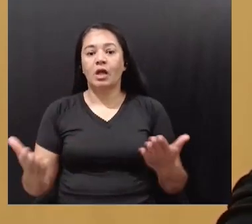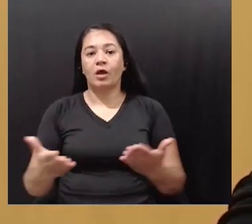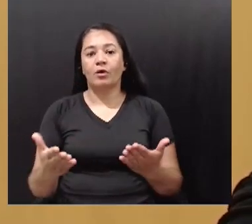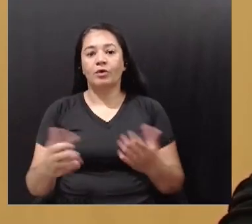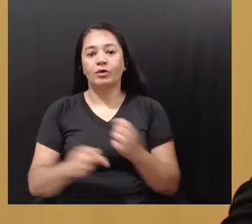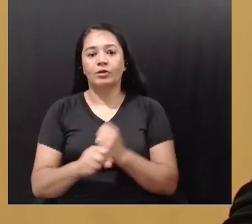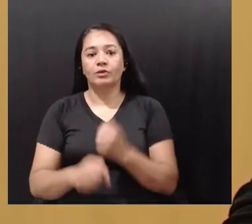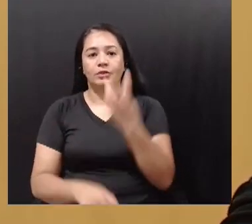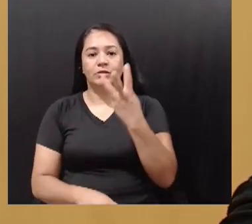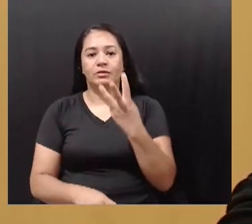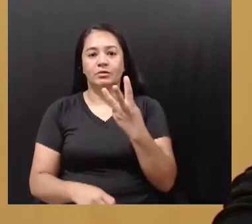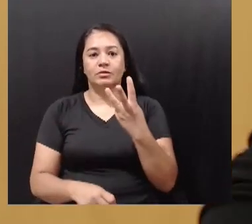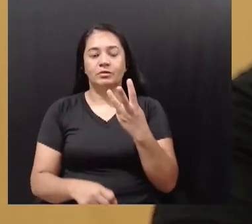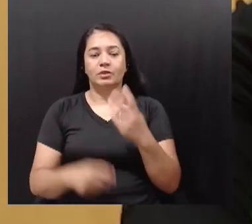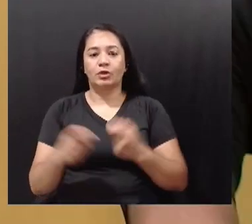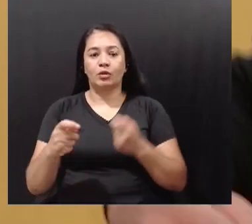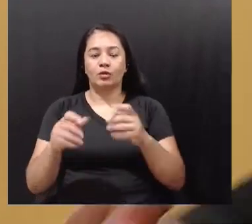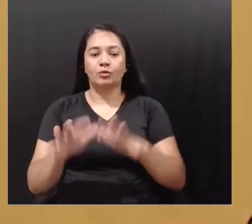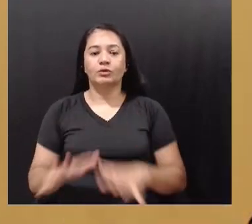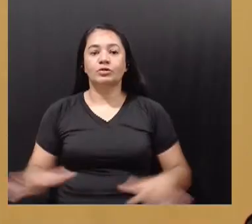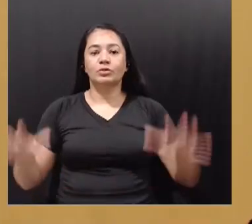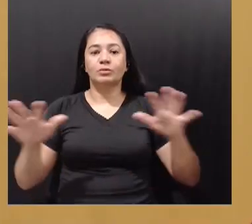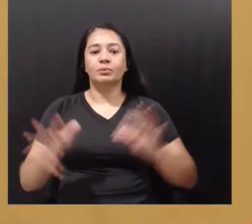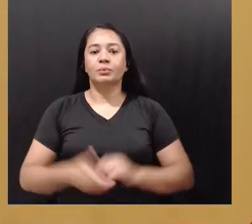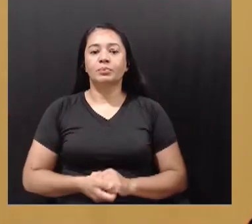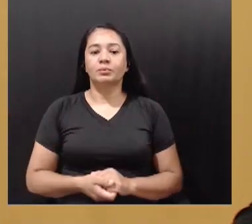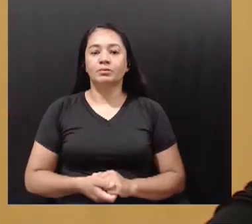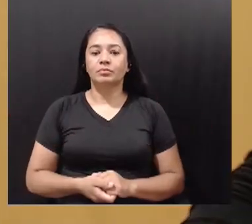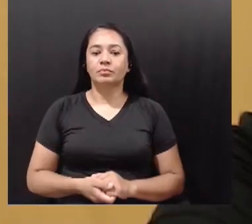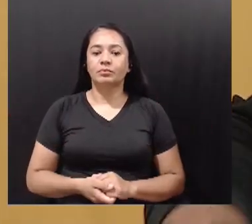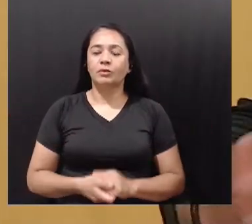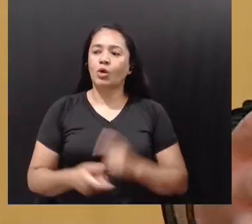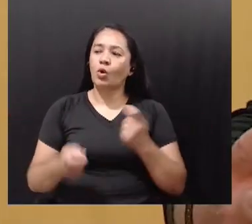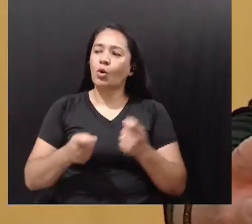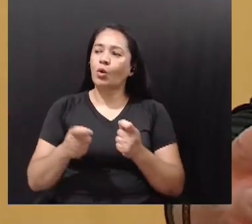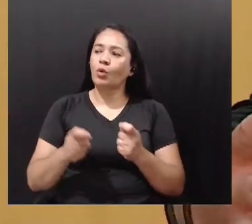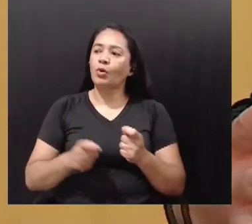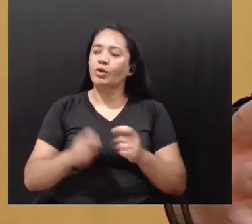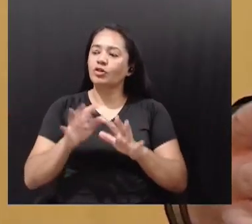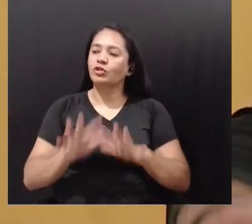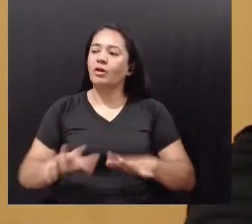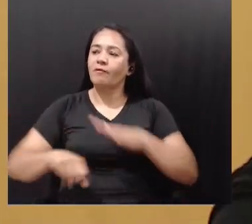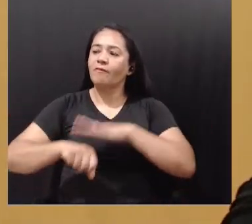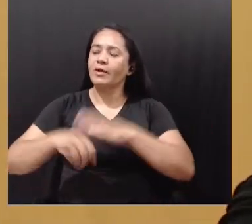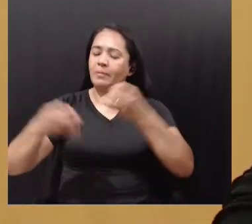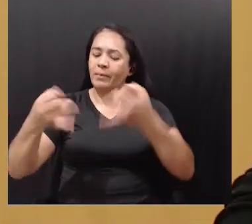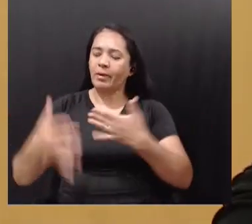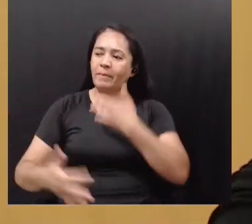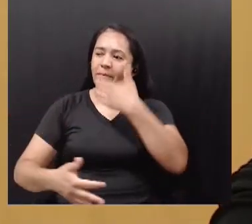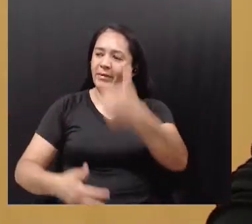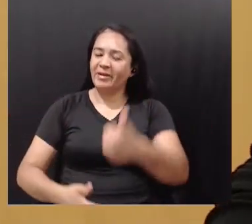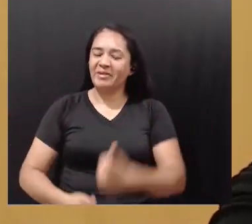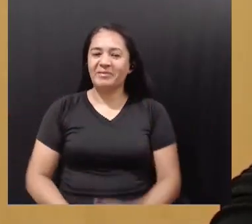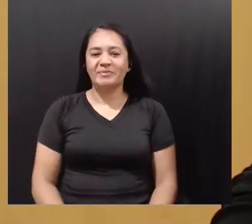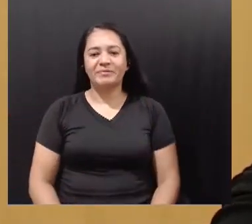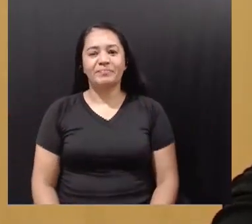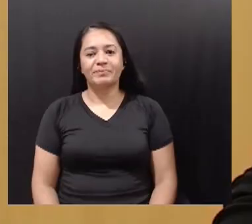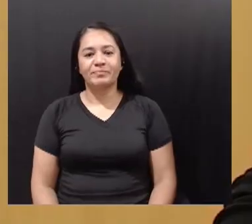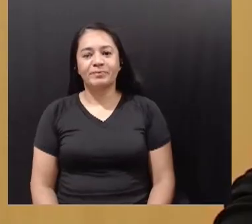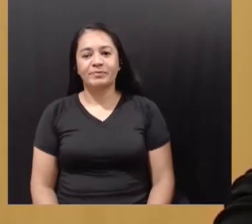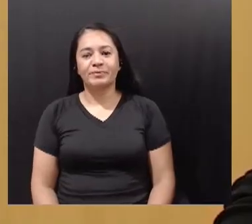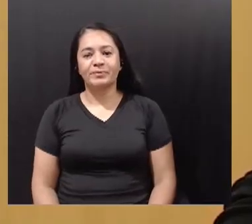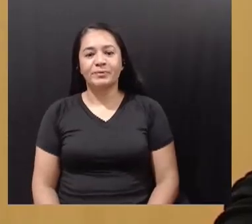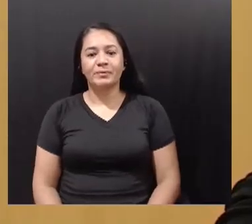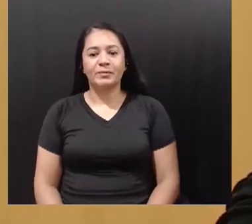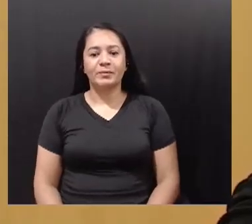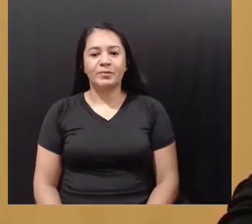função de controlador geral da casa. E o que o Controlador Geral da casa faz? Explica mais um pouco para o pessoal. Sim. Como que é? Aqui